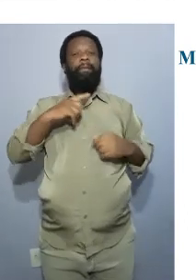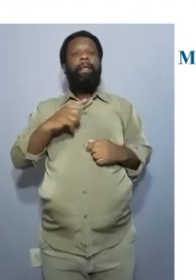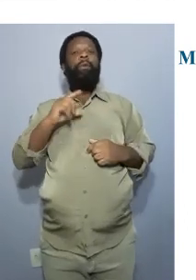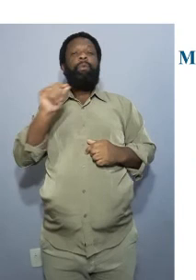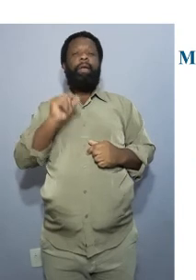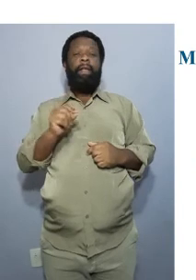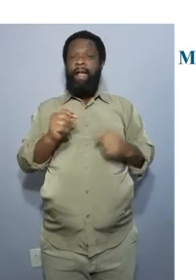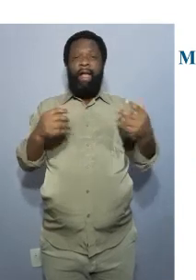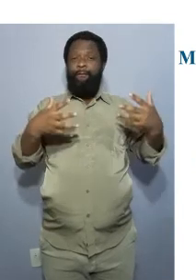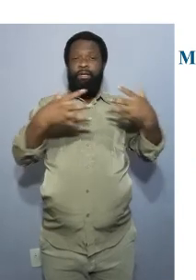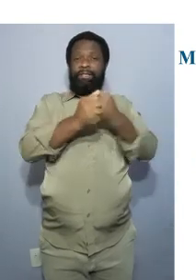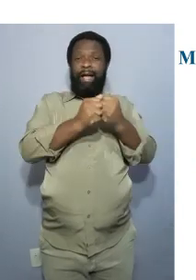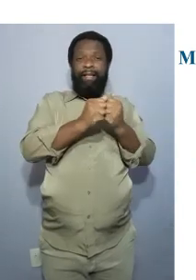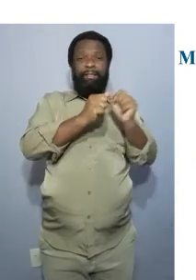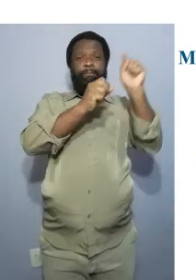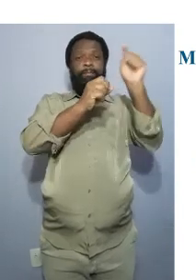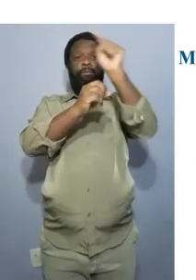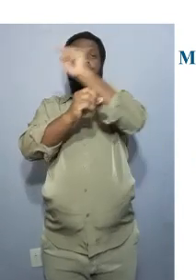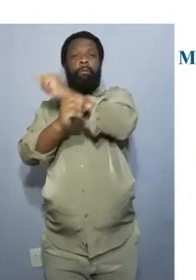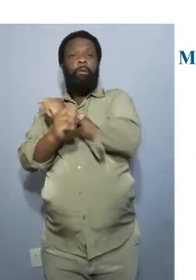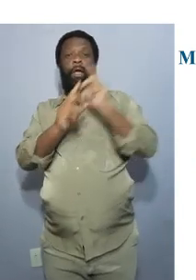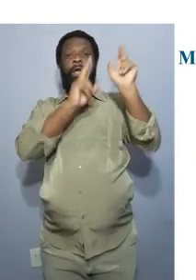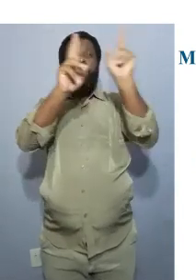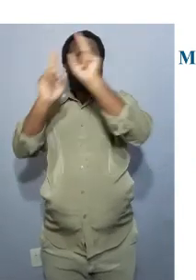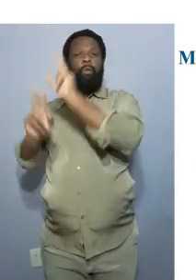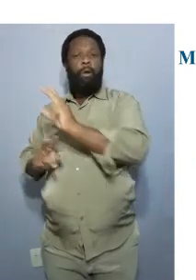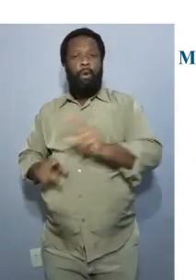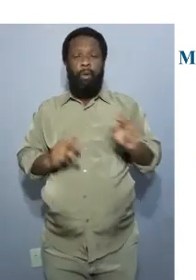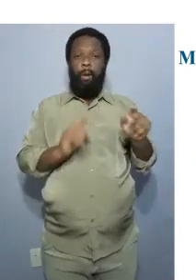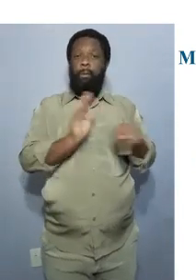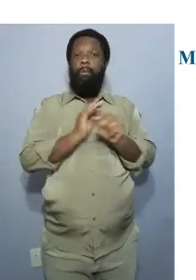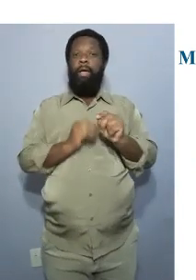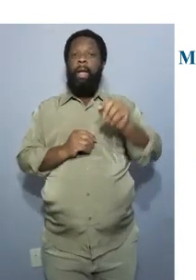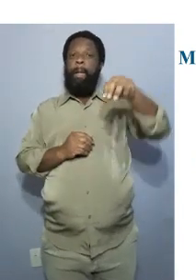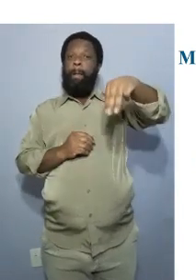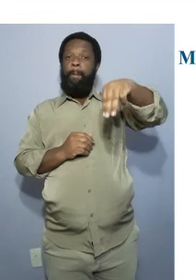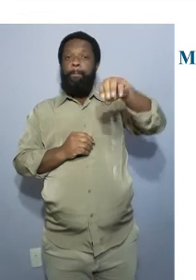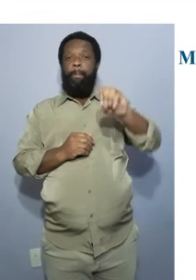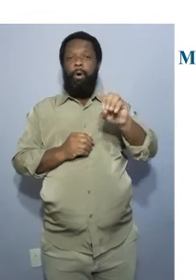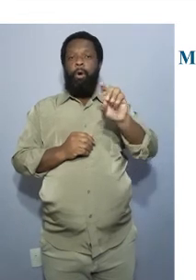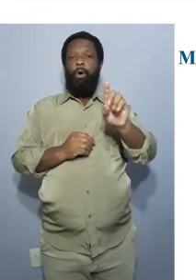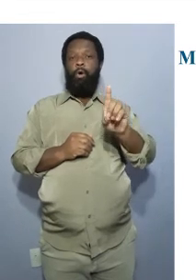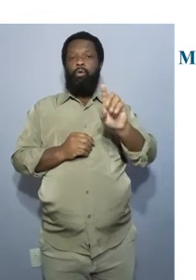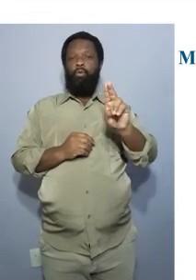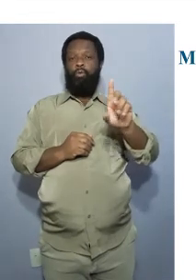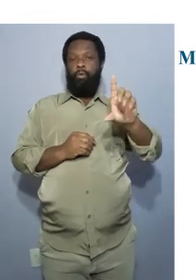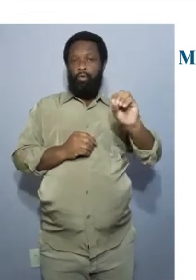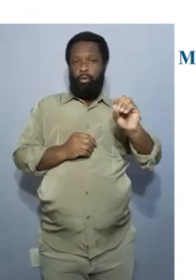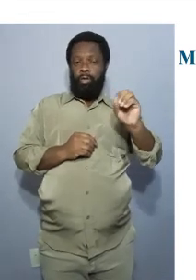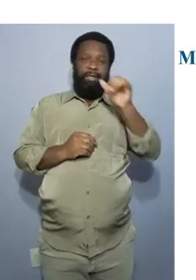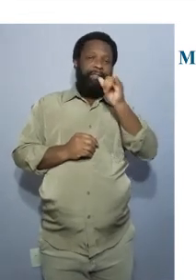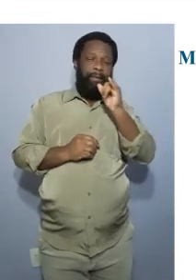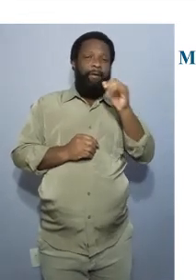que acontece? Todas as velocidades são iguais em módulo. Então, o valorzinho que a gente tem aqui para essa velocidade, vamos supor